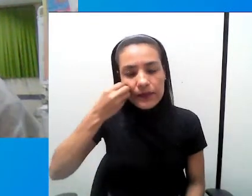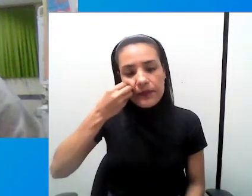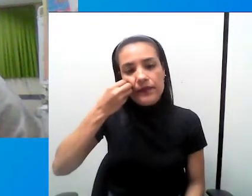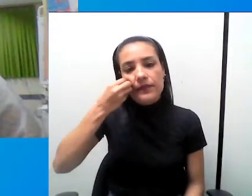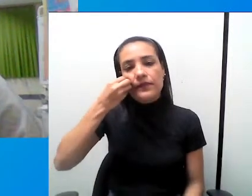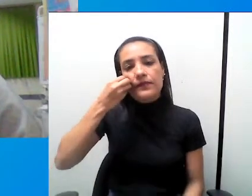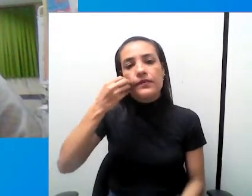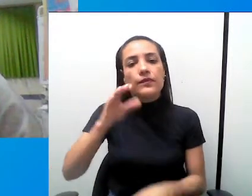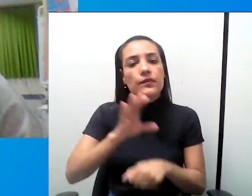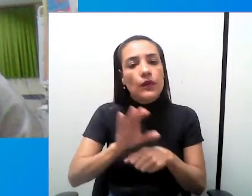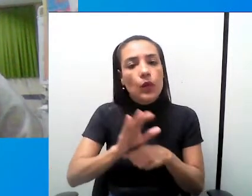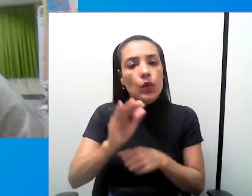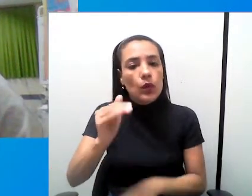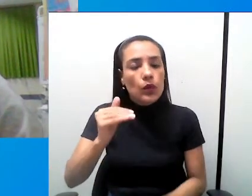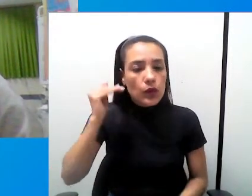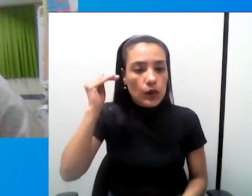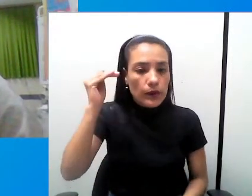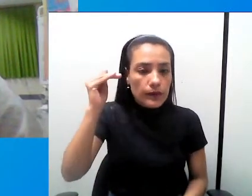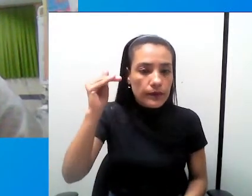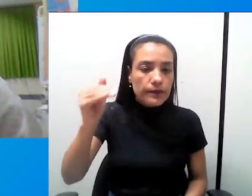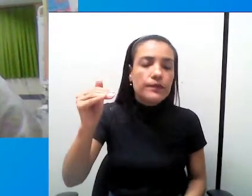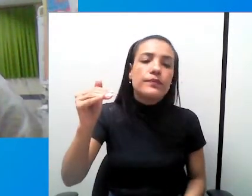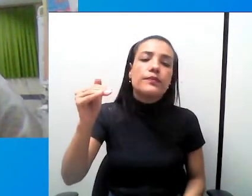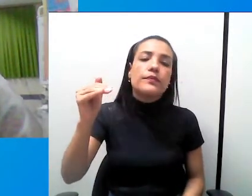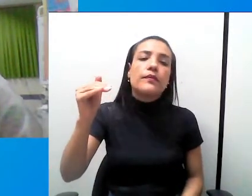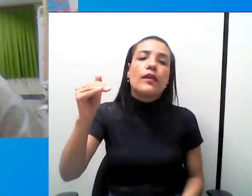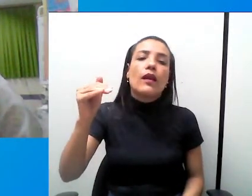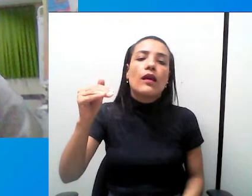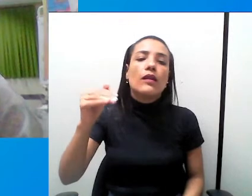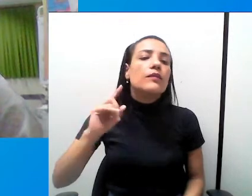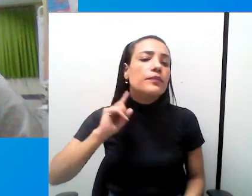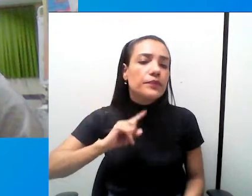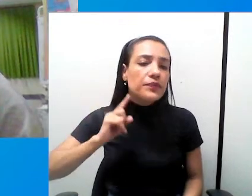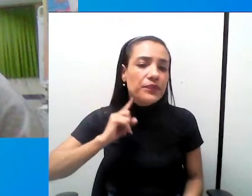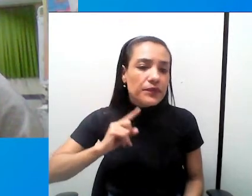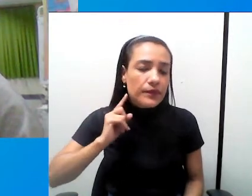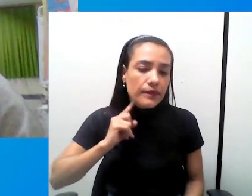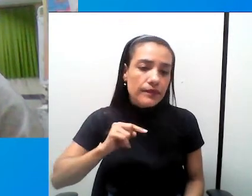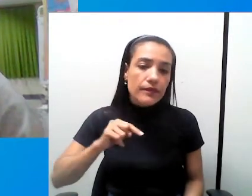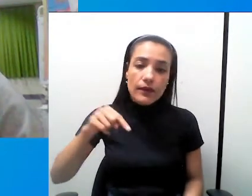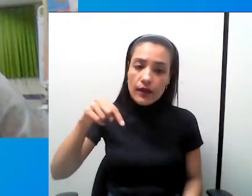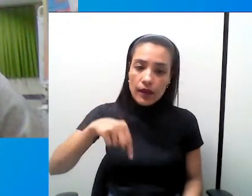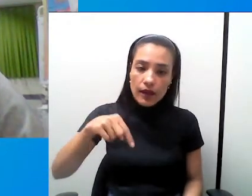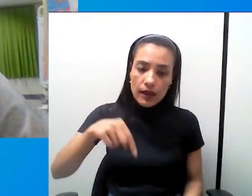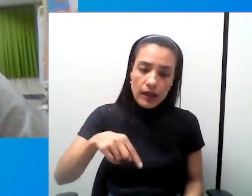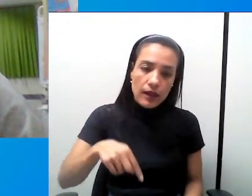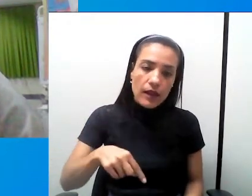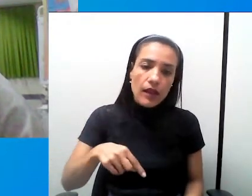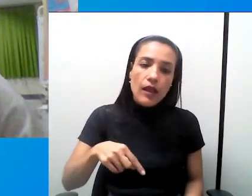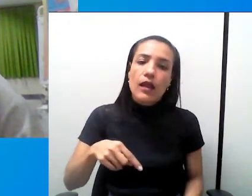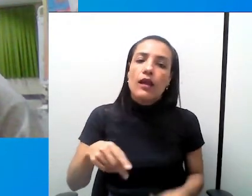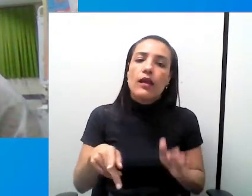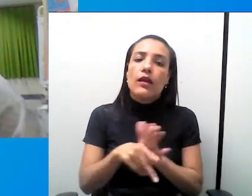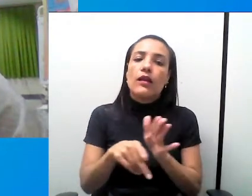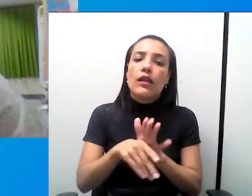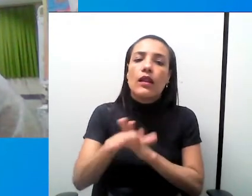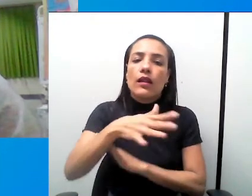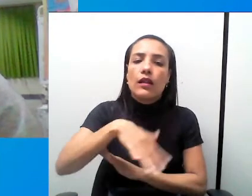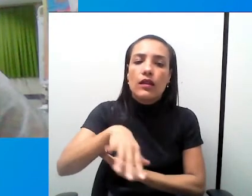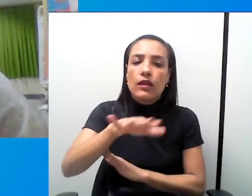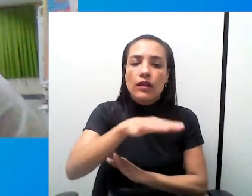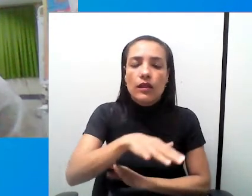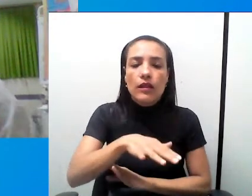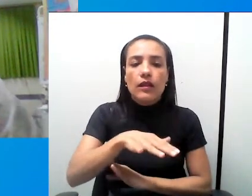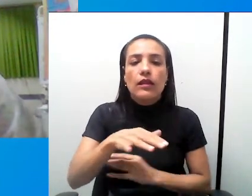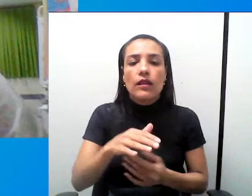de um curso superior no Instituto Federal do Norte de Minas. Nós nos situamos aqui em Araçuaí, especificamente na região do Vale do